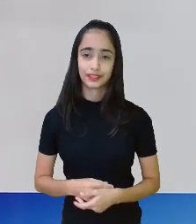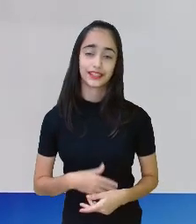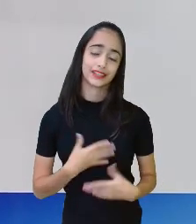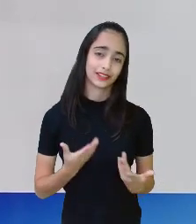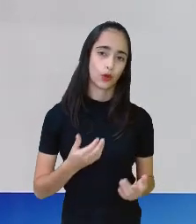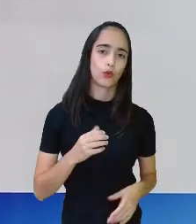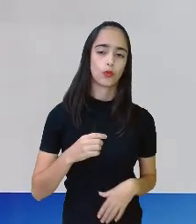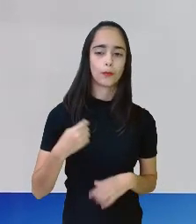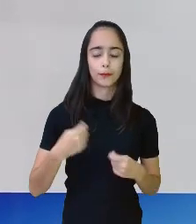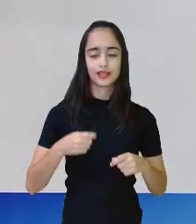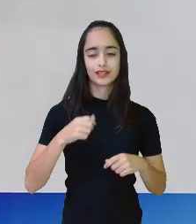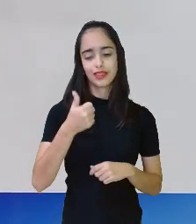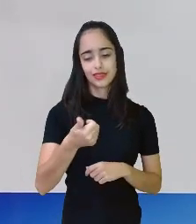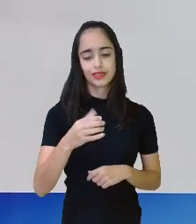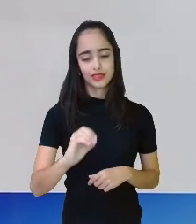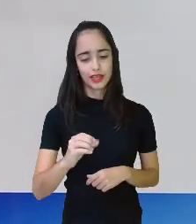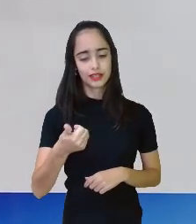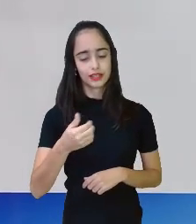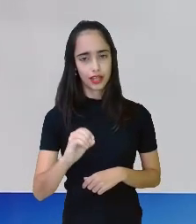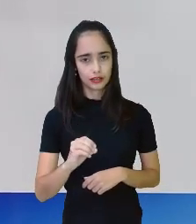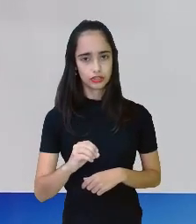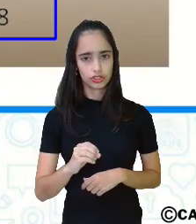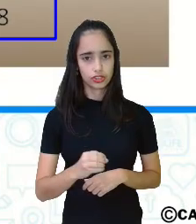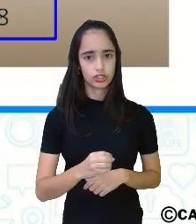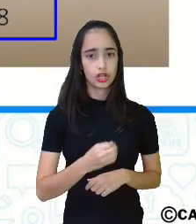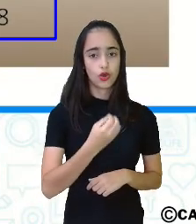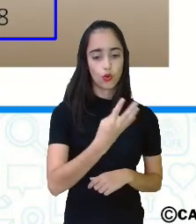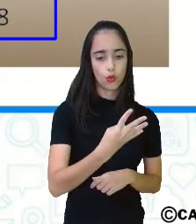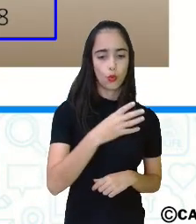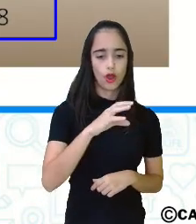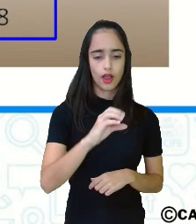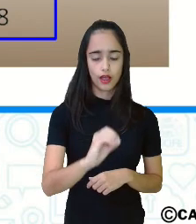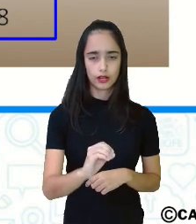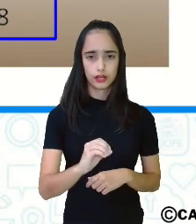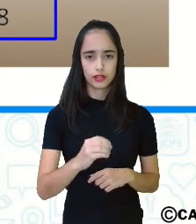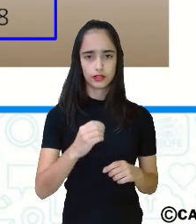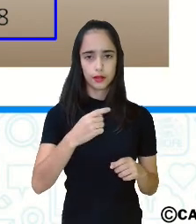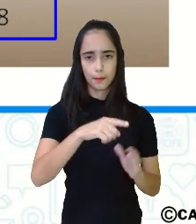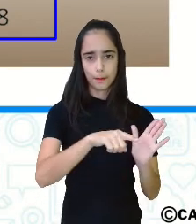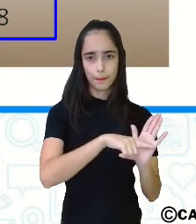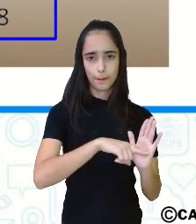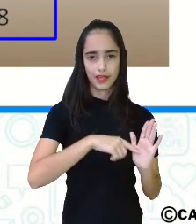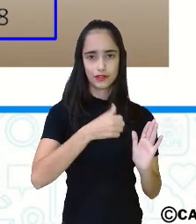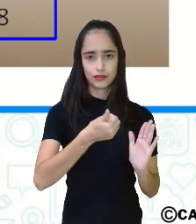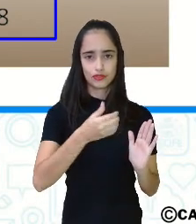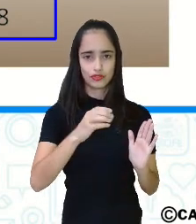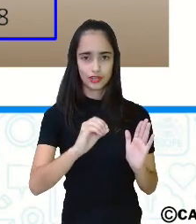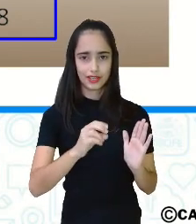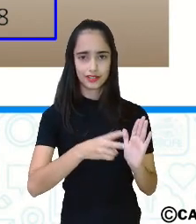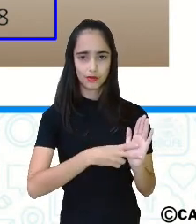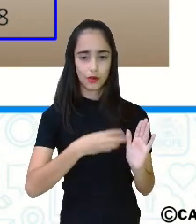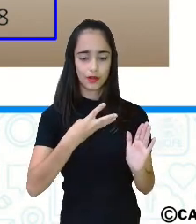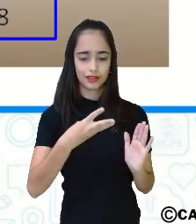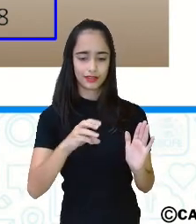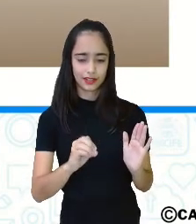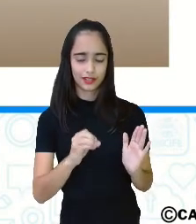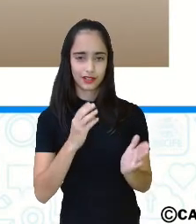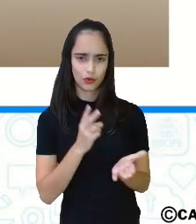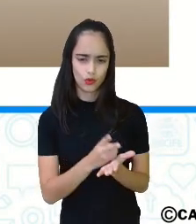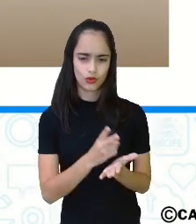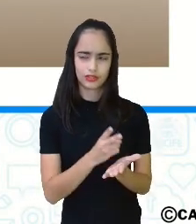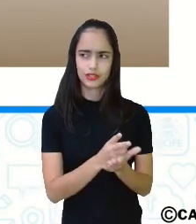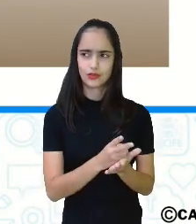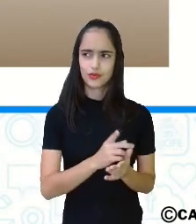em 10, 40 menos 10, 30, 30 menos 10, 20, 20 menos 10, dá 10.